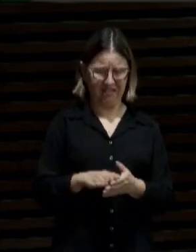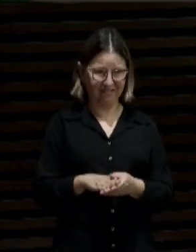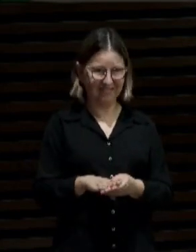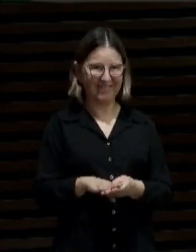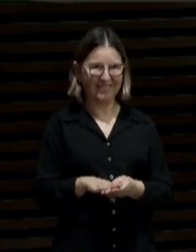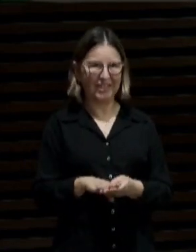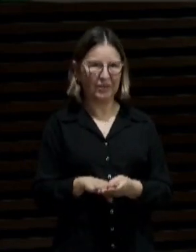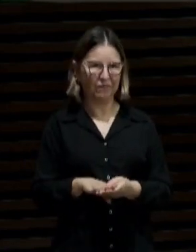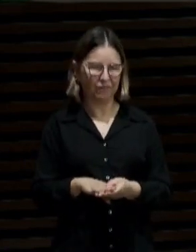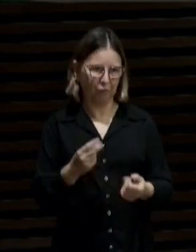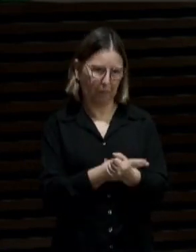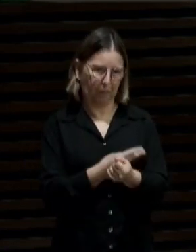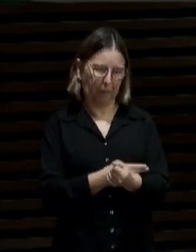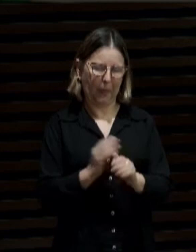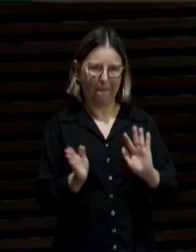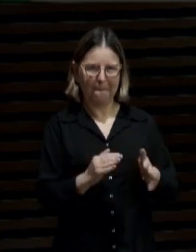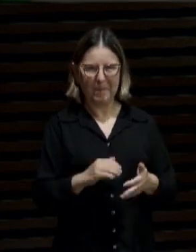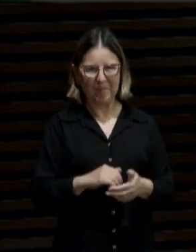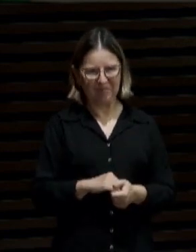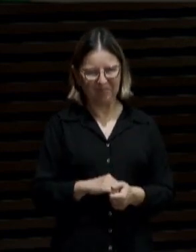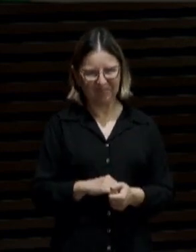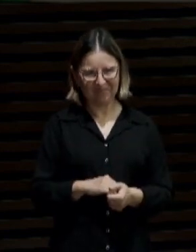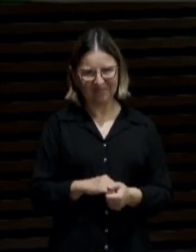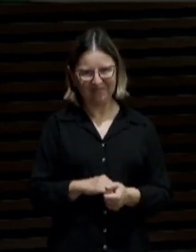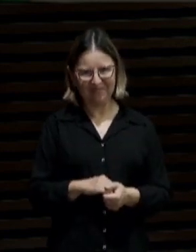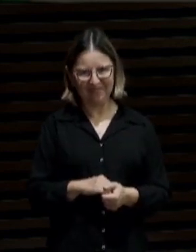Deus. A outra é, rapaz,